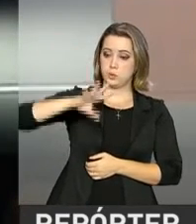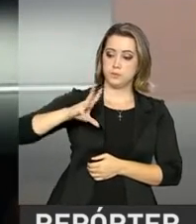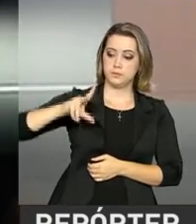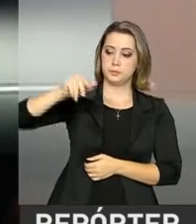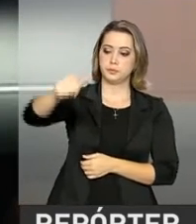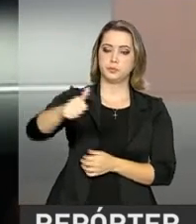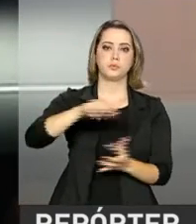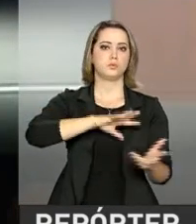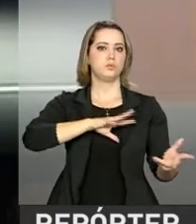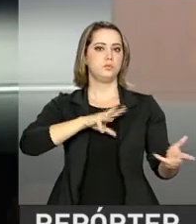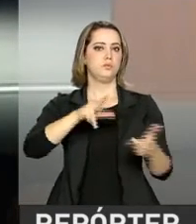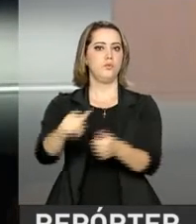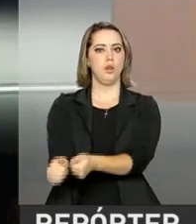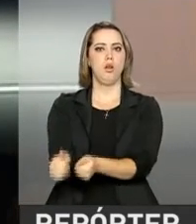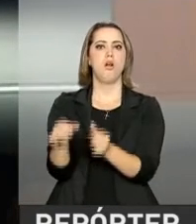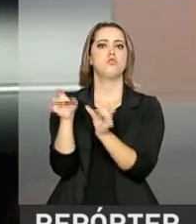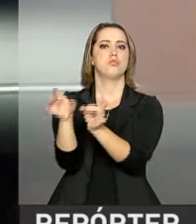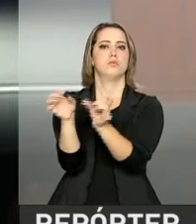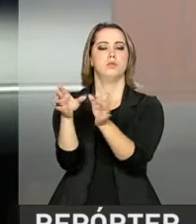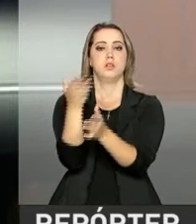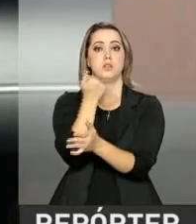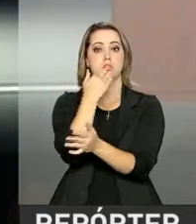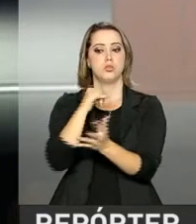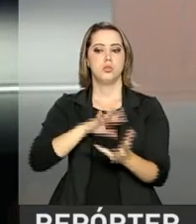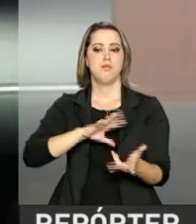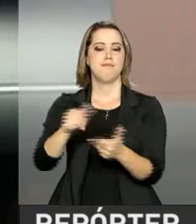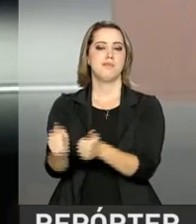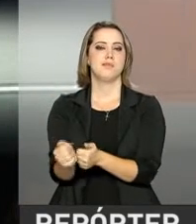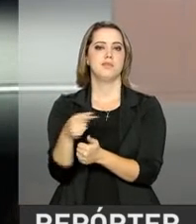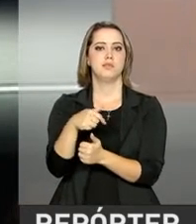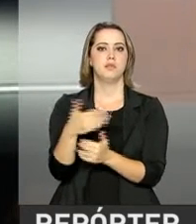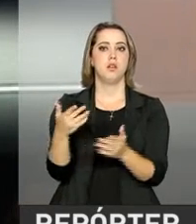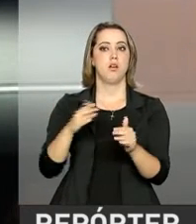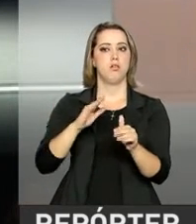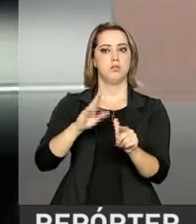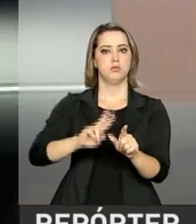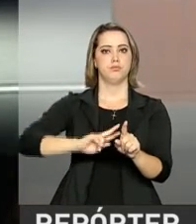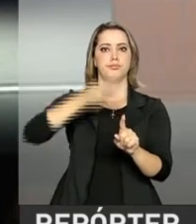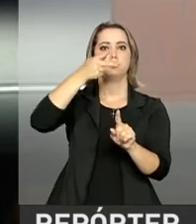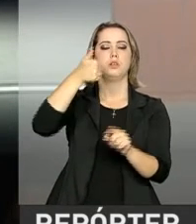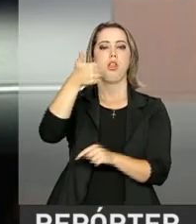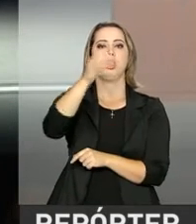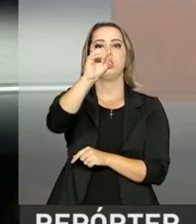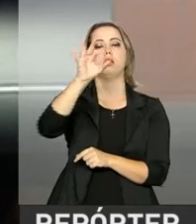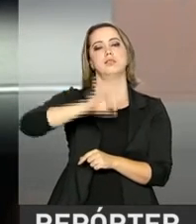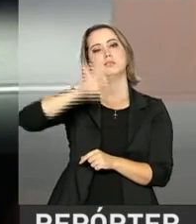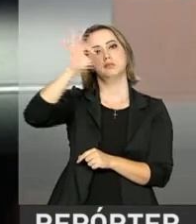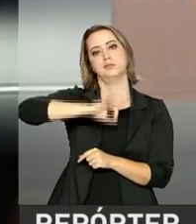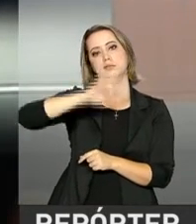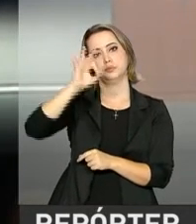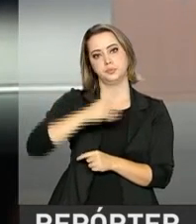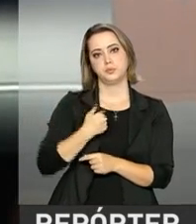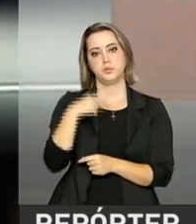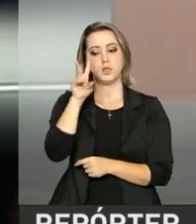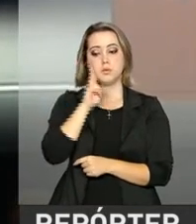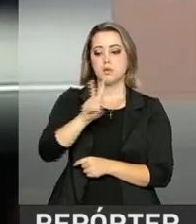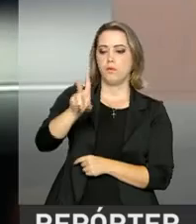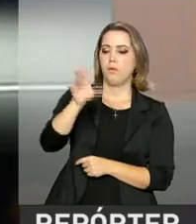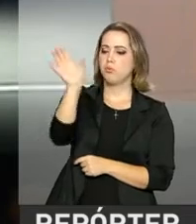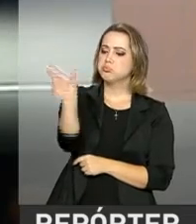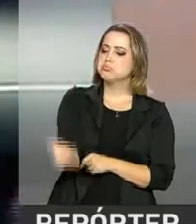passar para 7% agora para 10% milhões de anos nós temos que então olhar o homem do campo